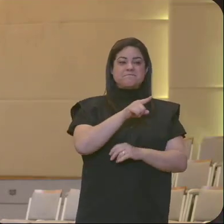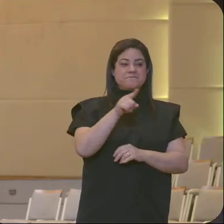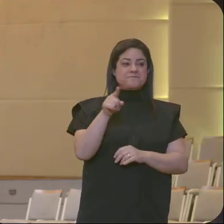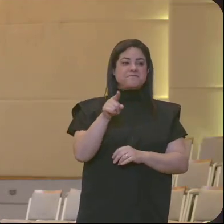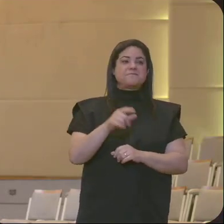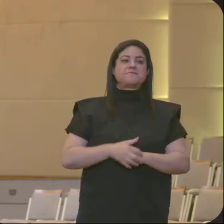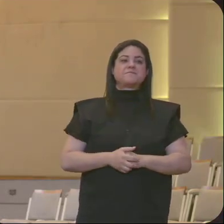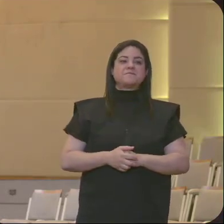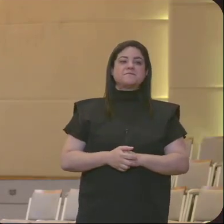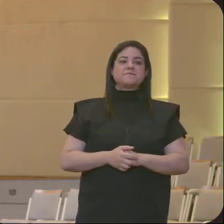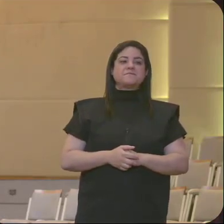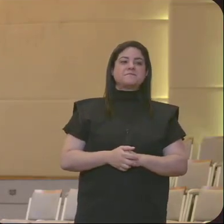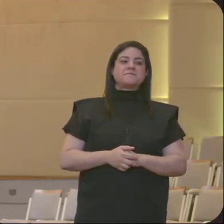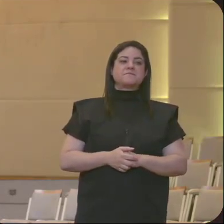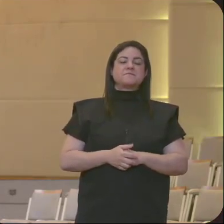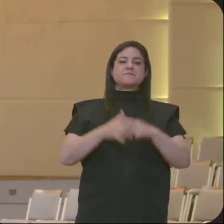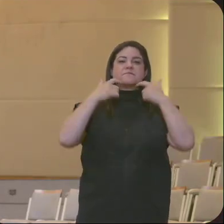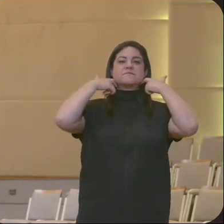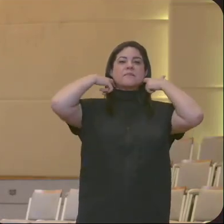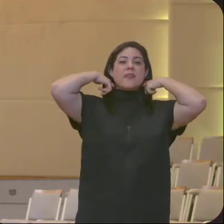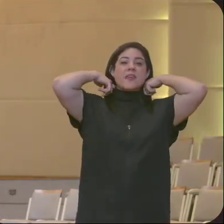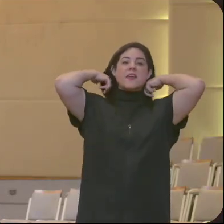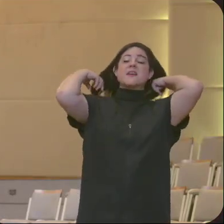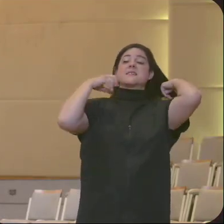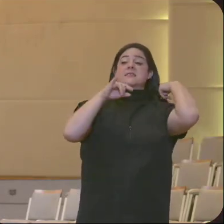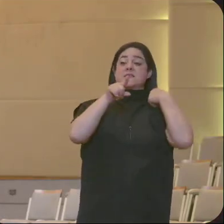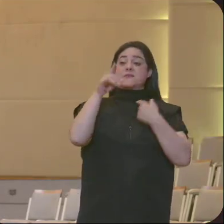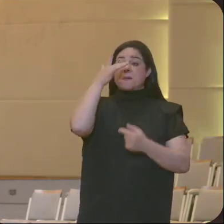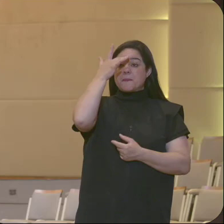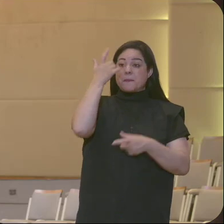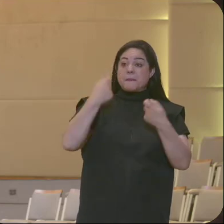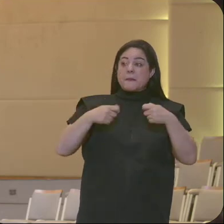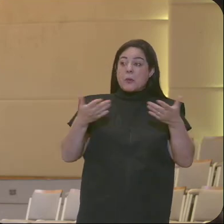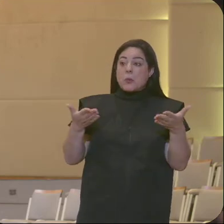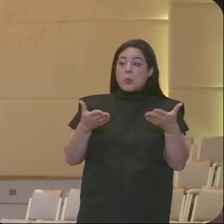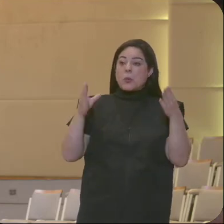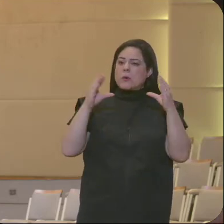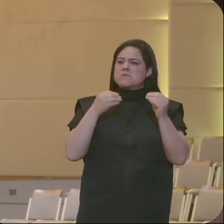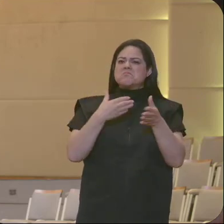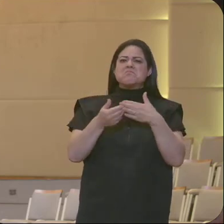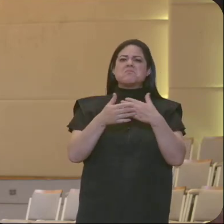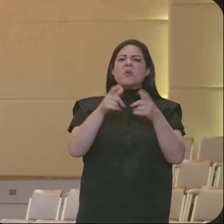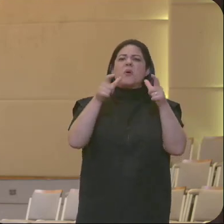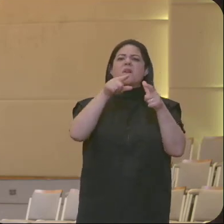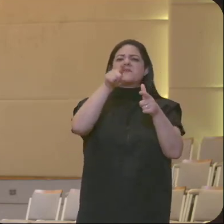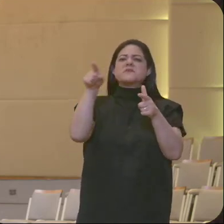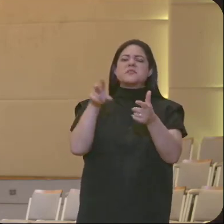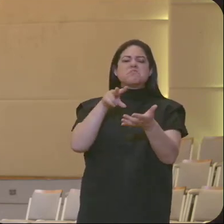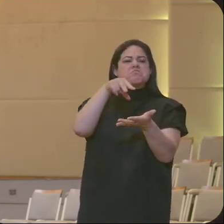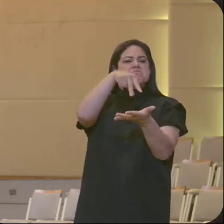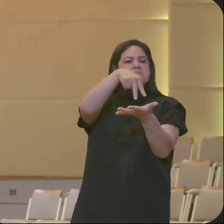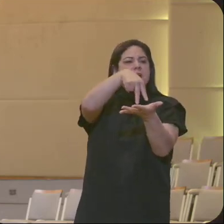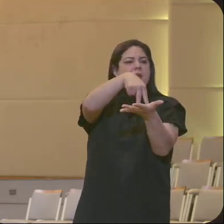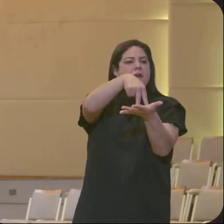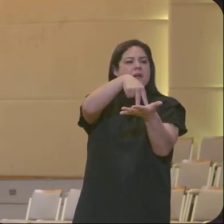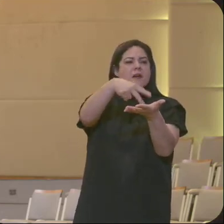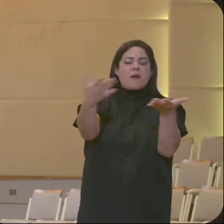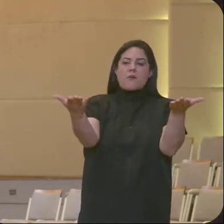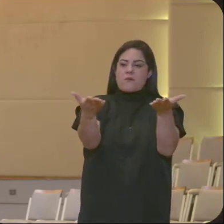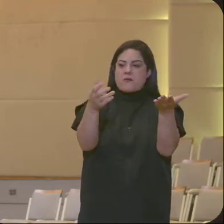Sabe, se você é essa pessoa que precisa disso nessa noite, onde você está? Eu queria que você se colocasse de pé onde você